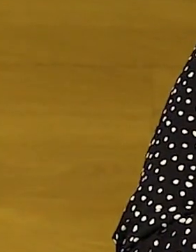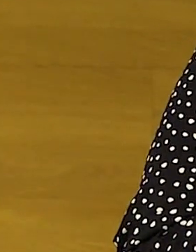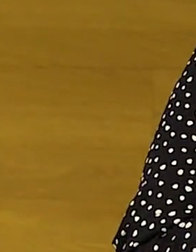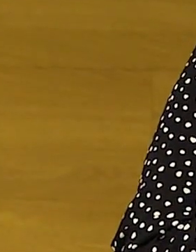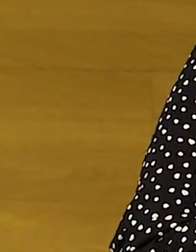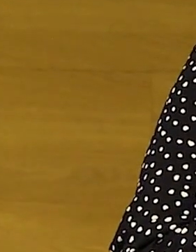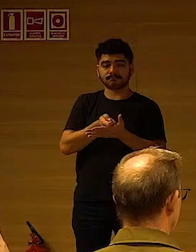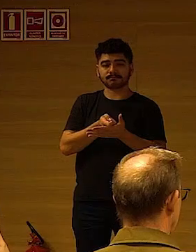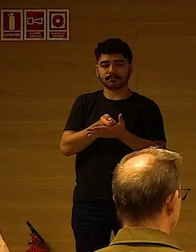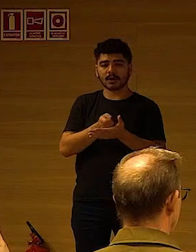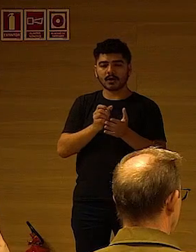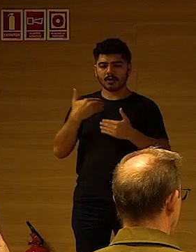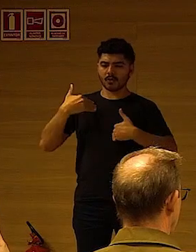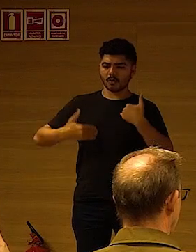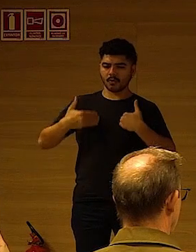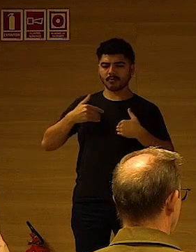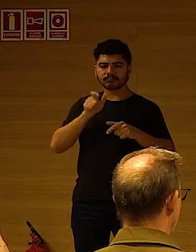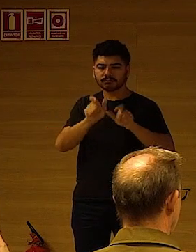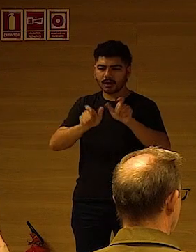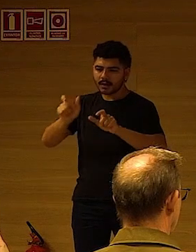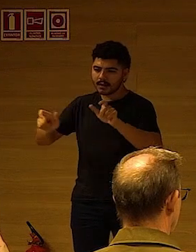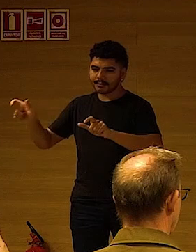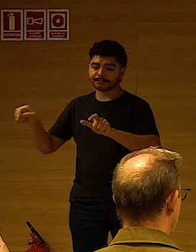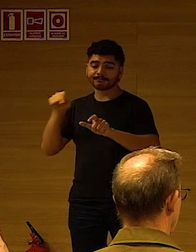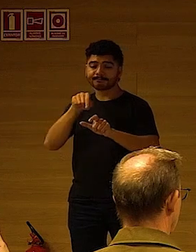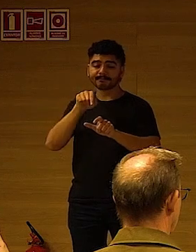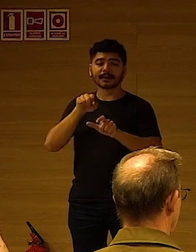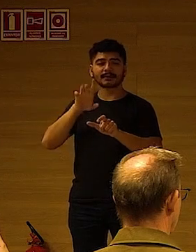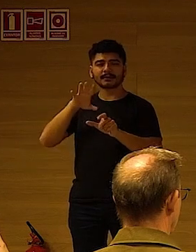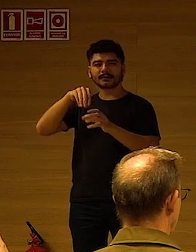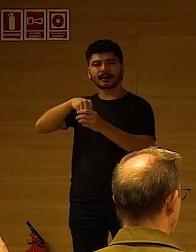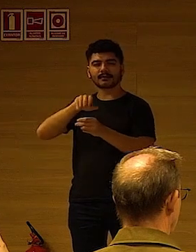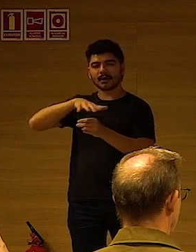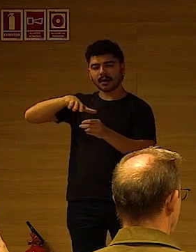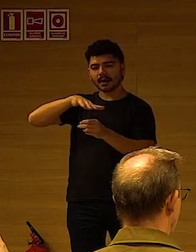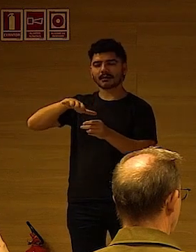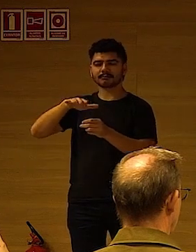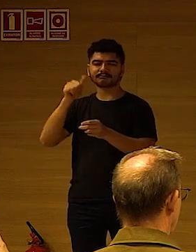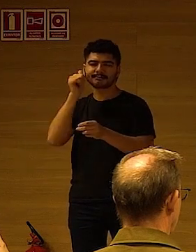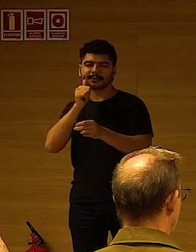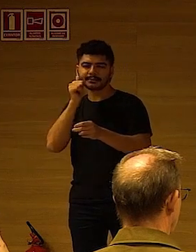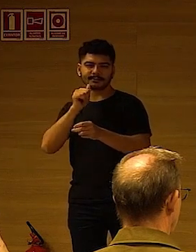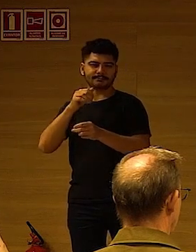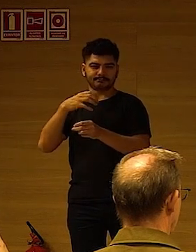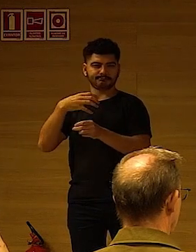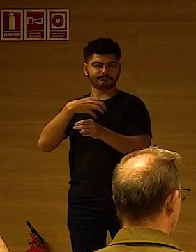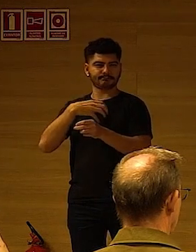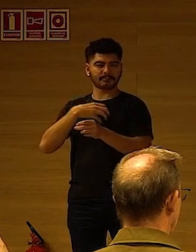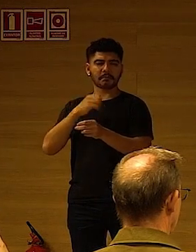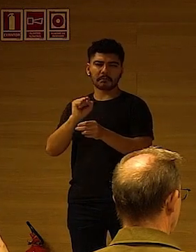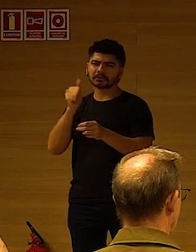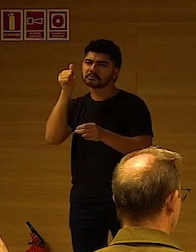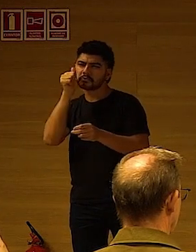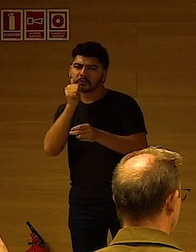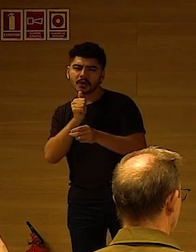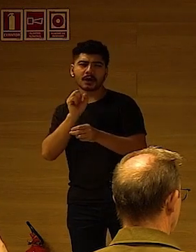para determinados corpos, principalmente corpos que estão no espectro da feminilidade, né? A gente pode falar mulheres, a gente